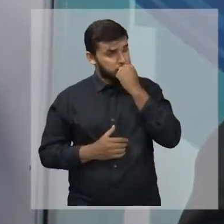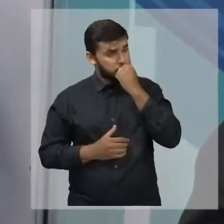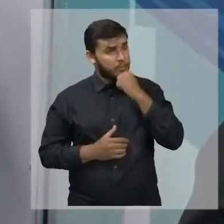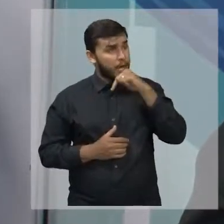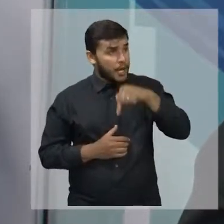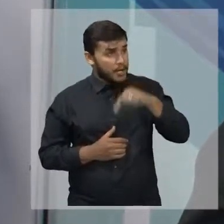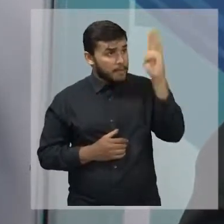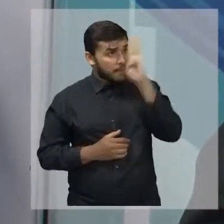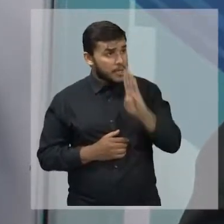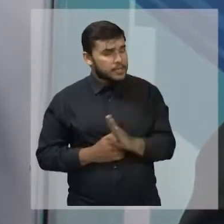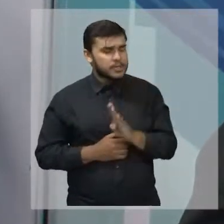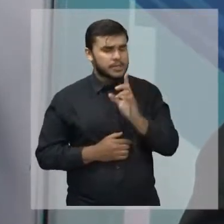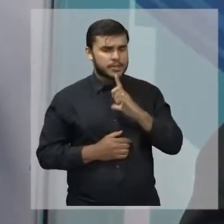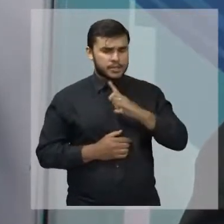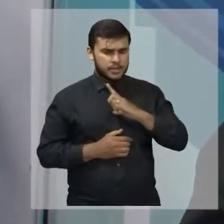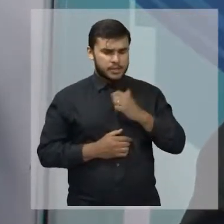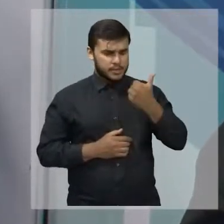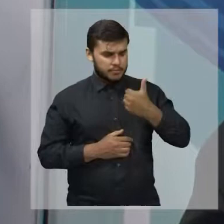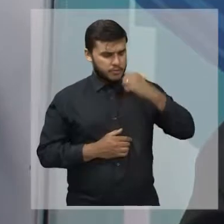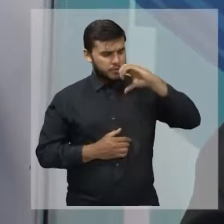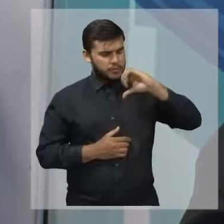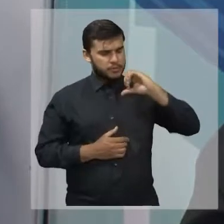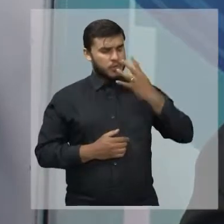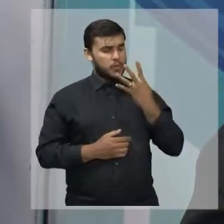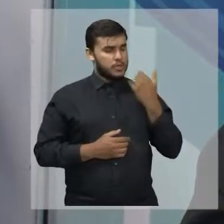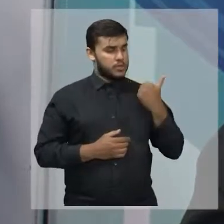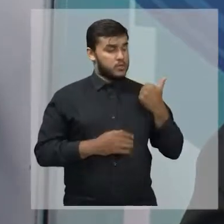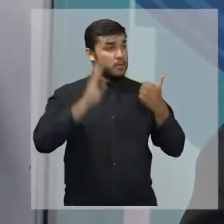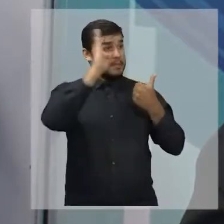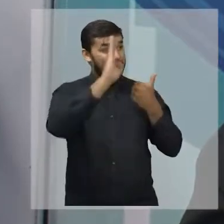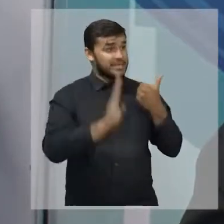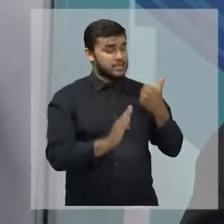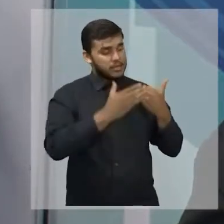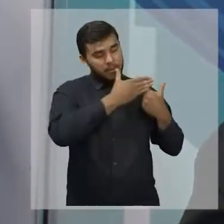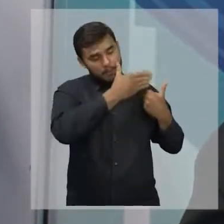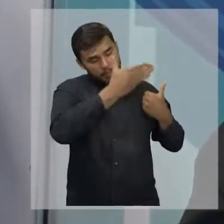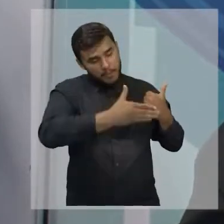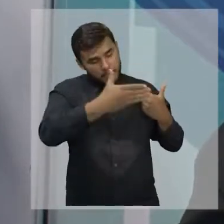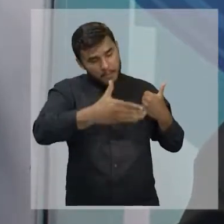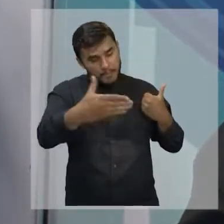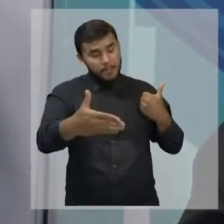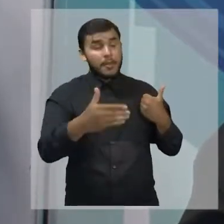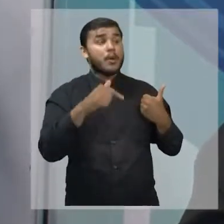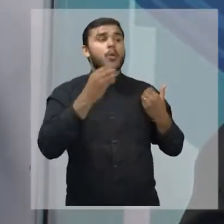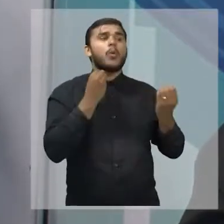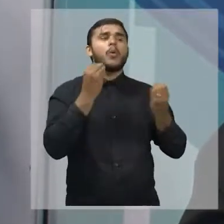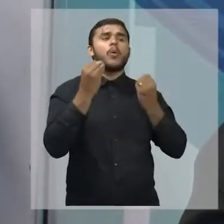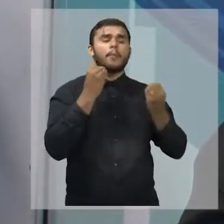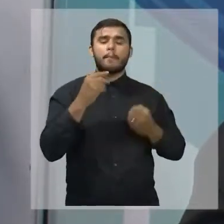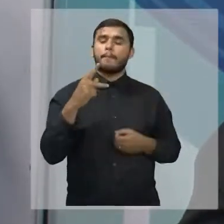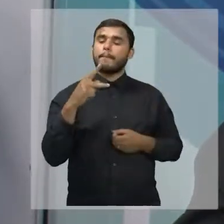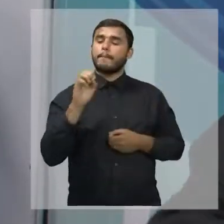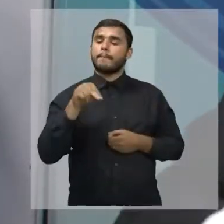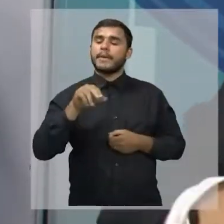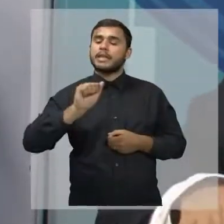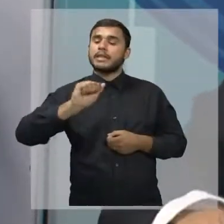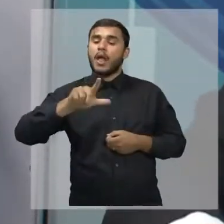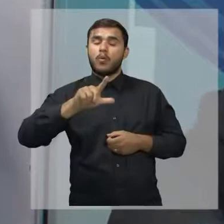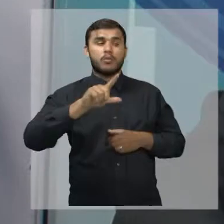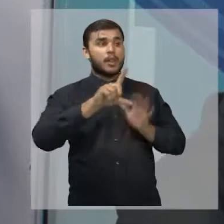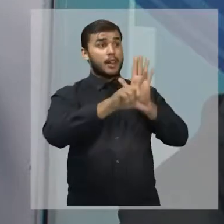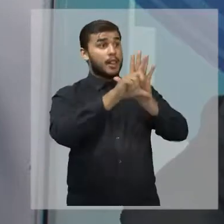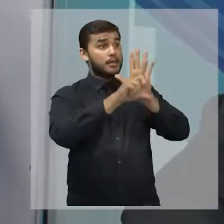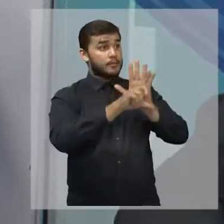a partir de 1941, quando o Código de Processo Penal entrou em vigor, sempre consagrou a prisão após a